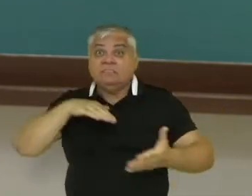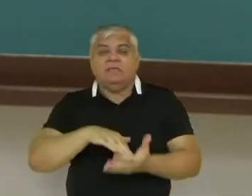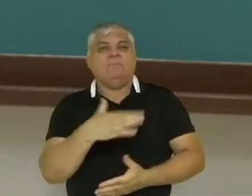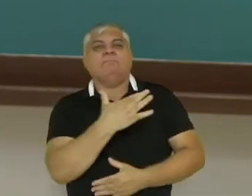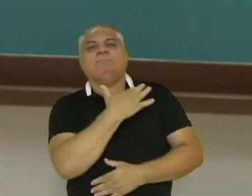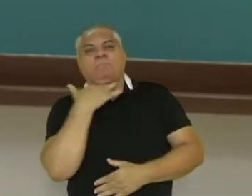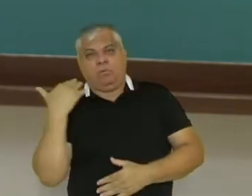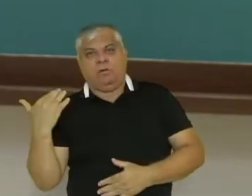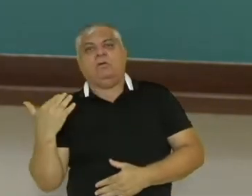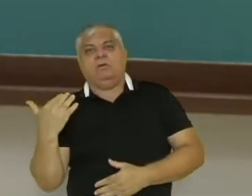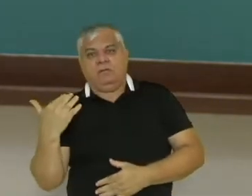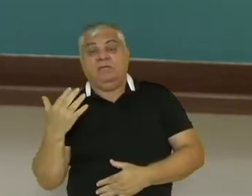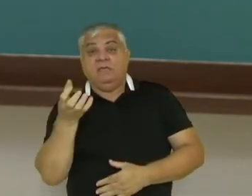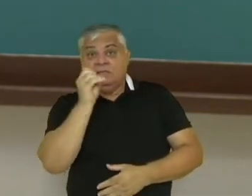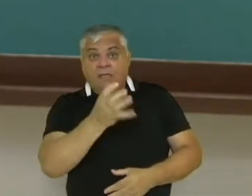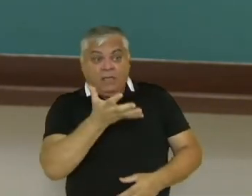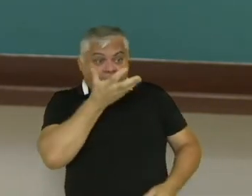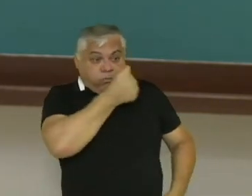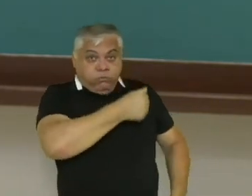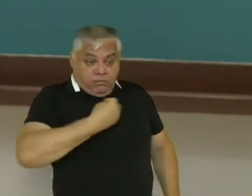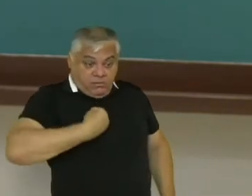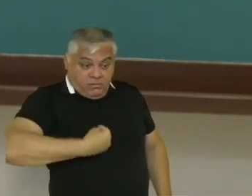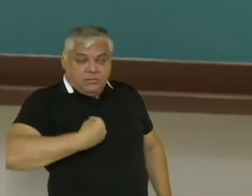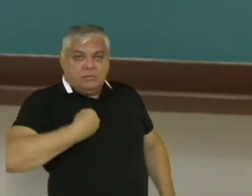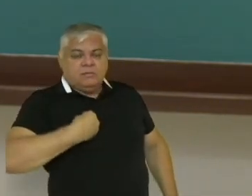Então, quem ficasse vivo seria solto.